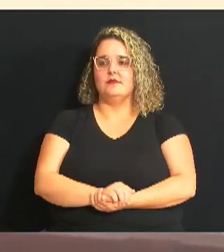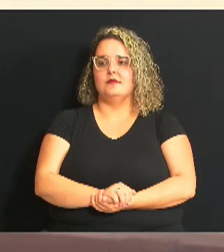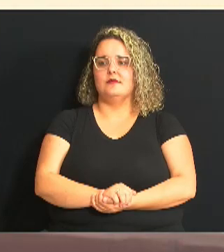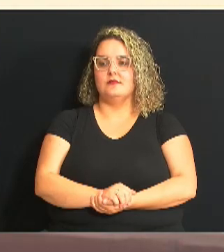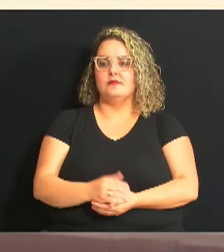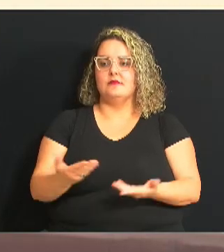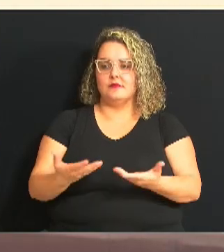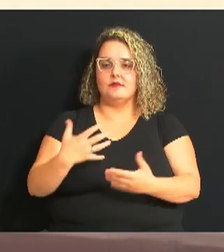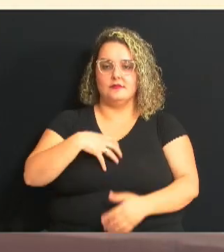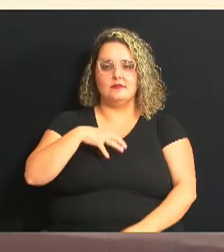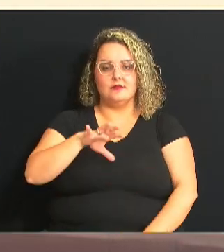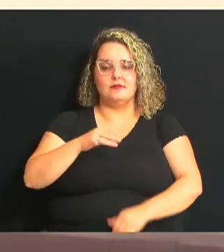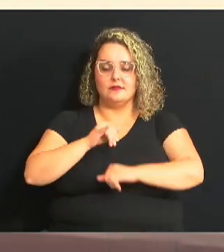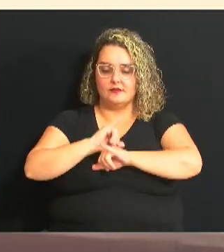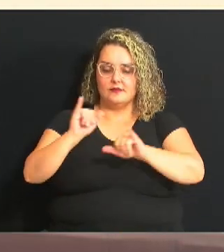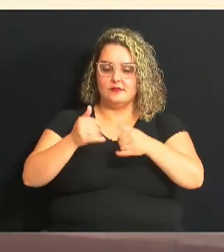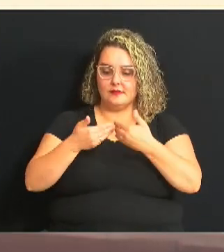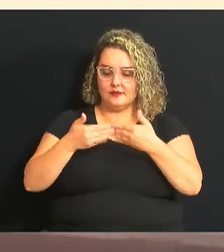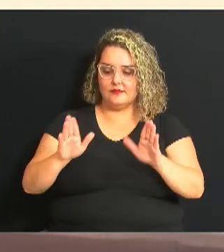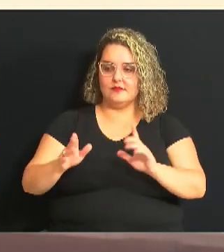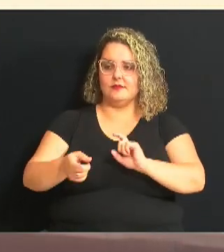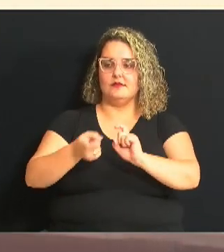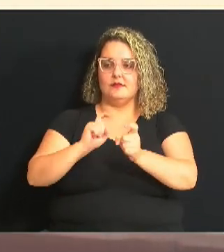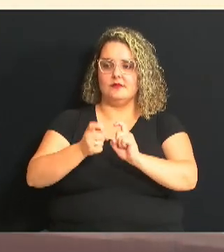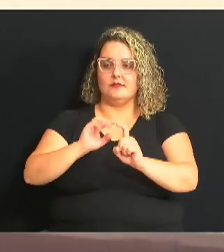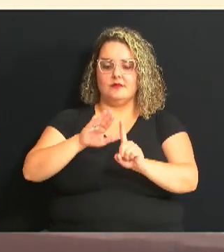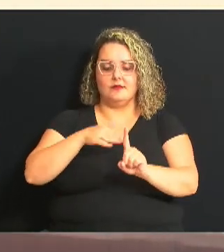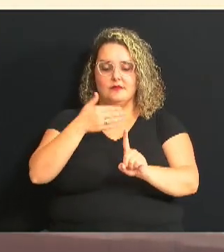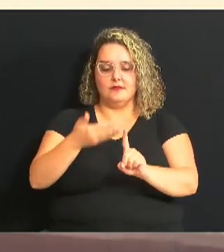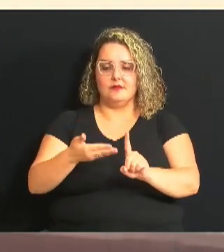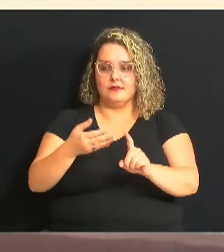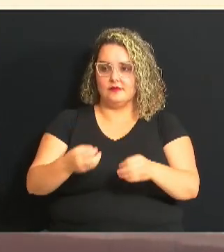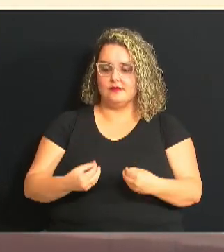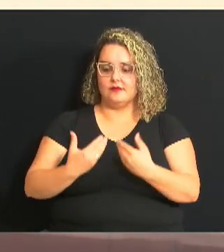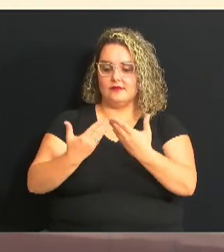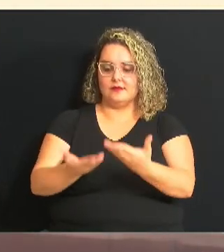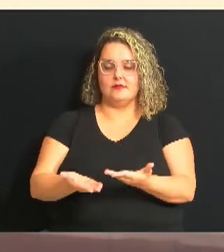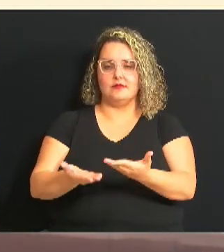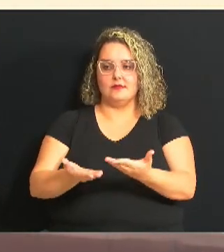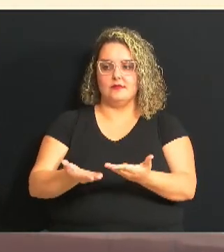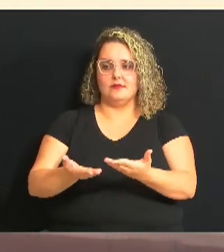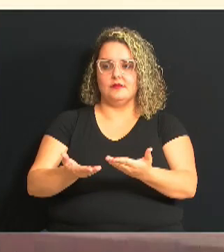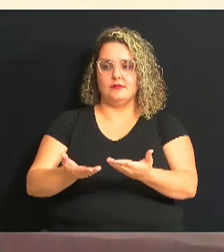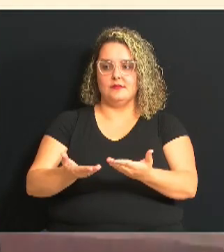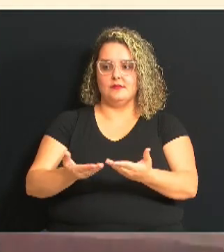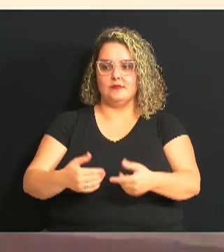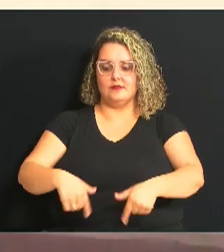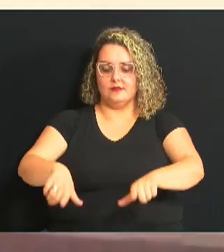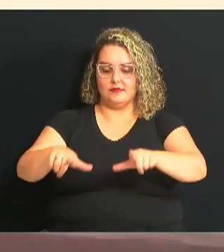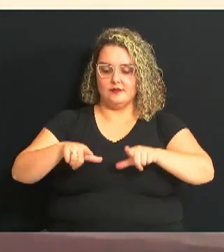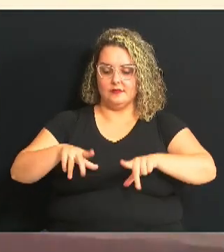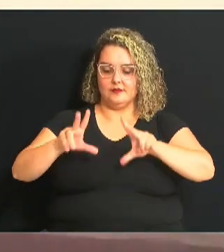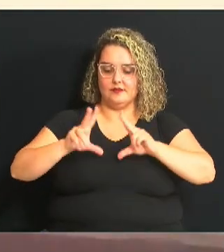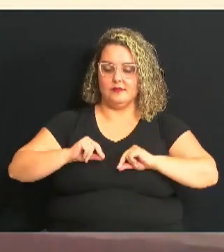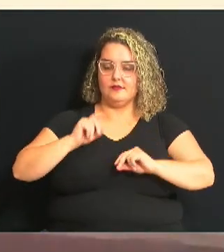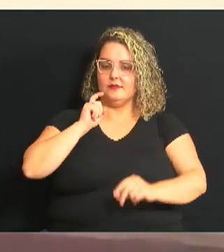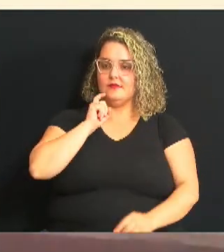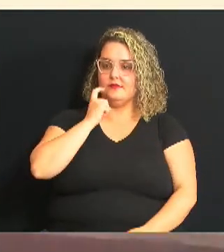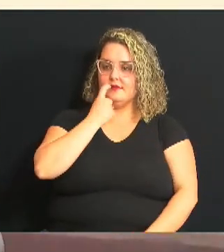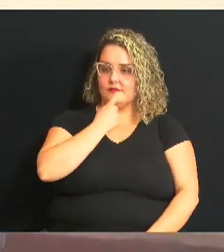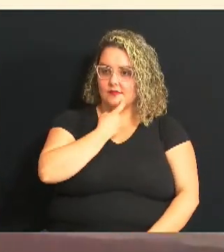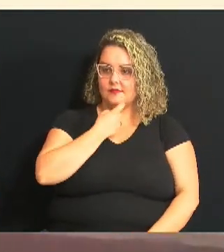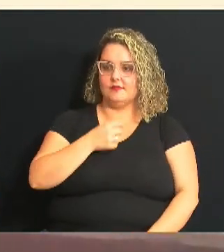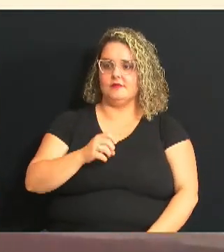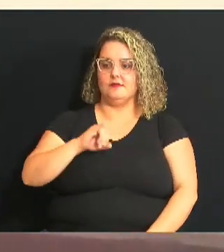forma, eu declaro aberto essa reunião solene para a entrega de diploma de mérito odontológico